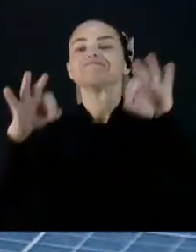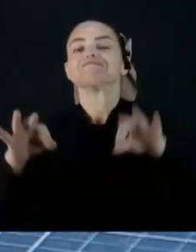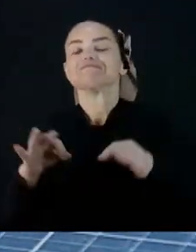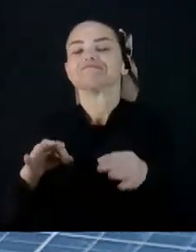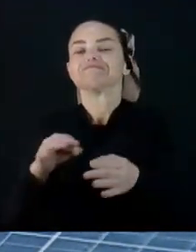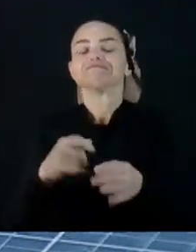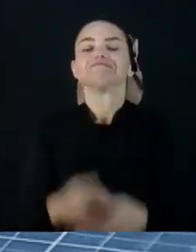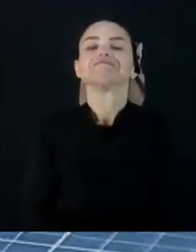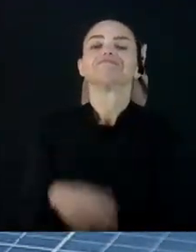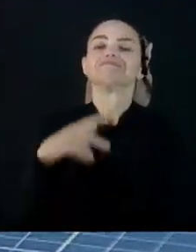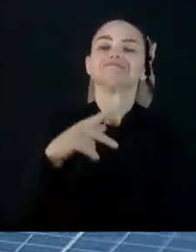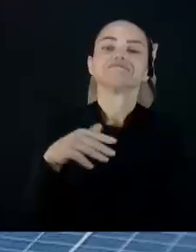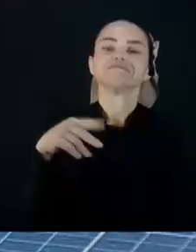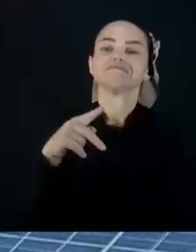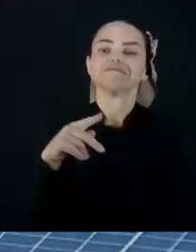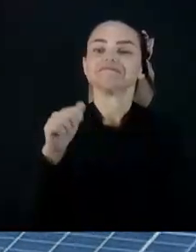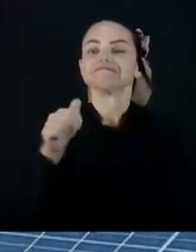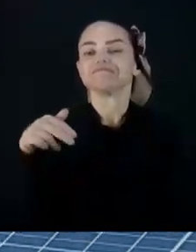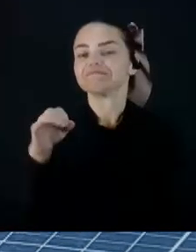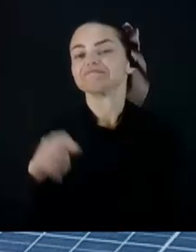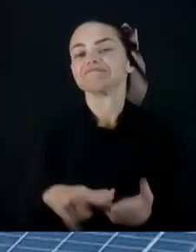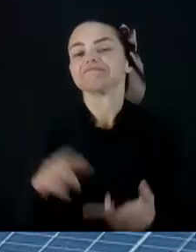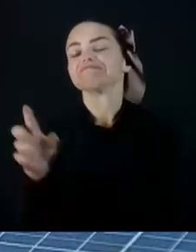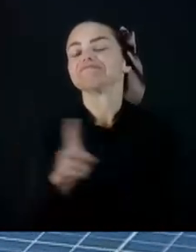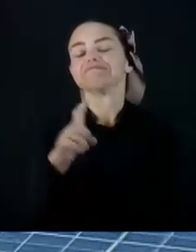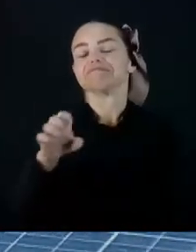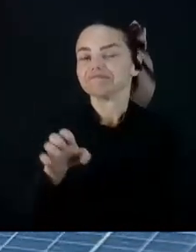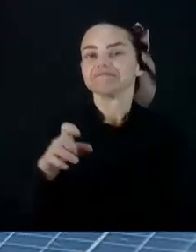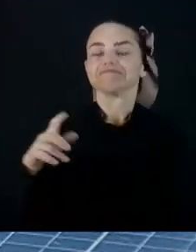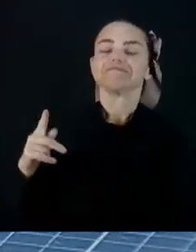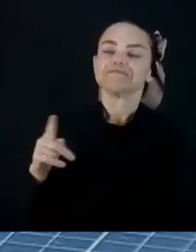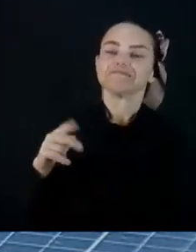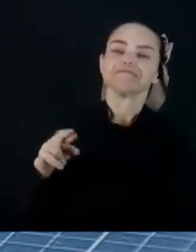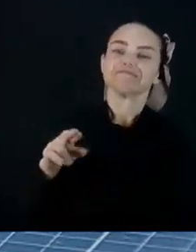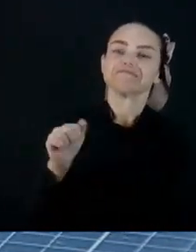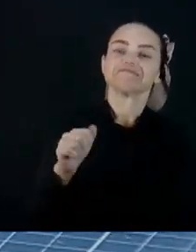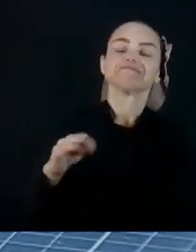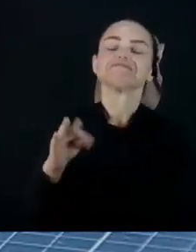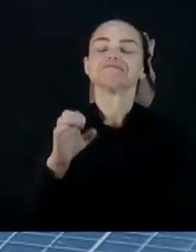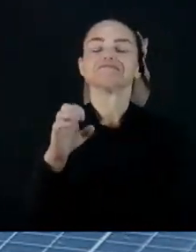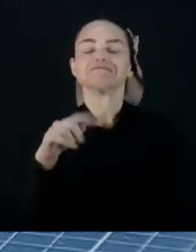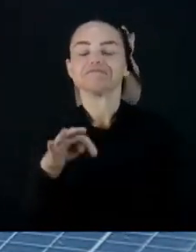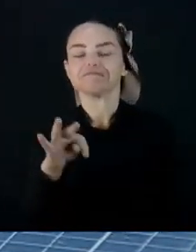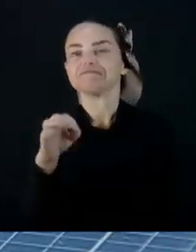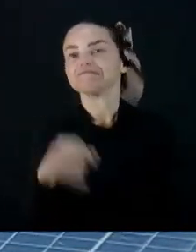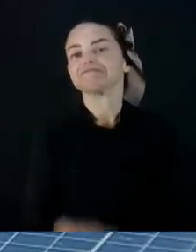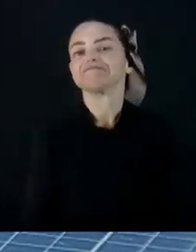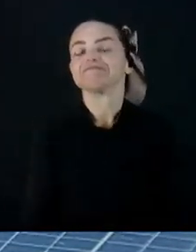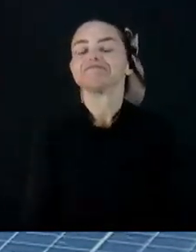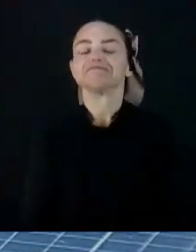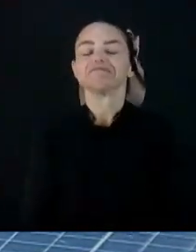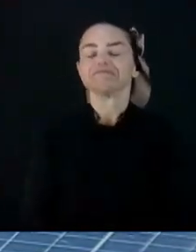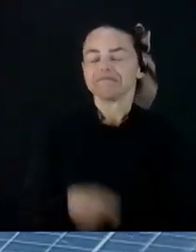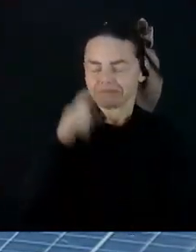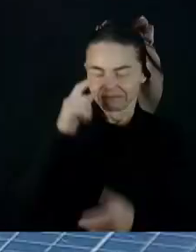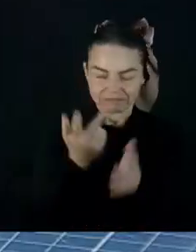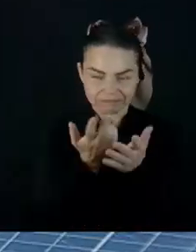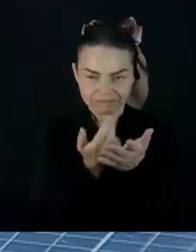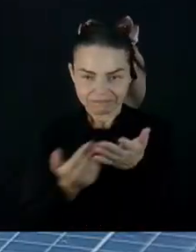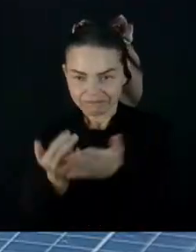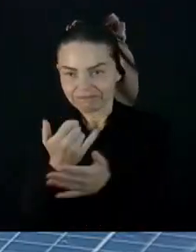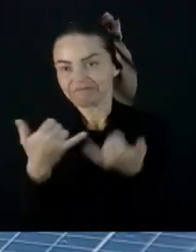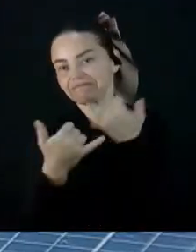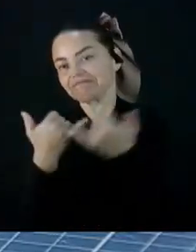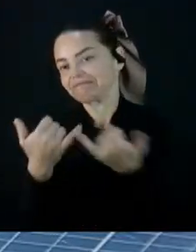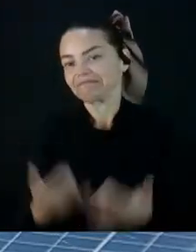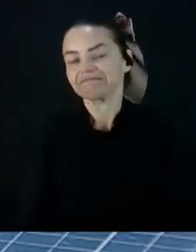prato, ele te dá muita liberdade de criar, né? Criar com os tecidos, brincar ali com as estampas, com